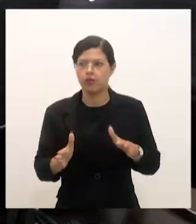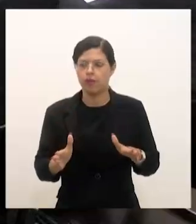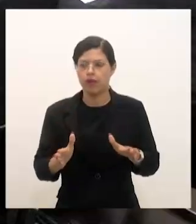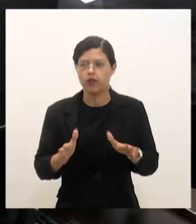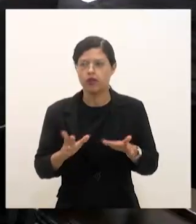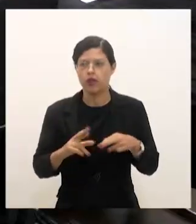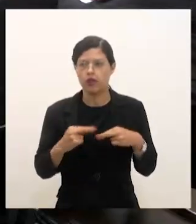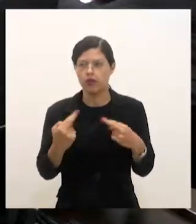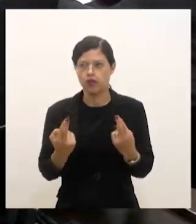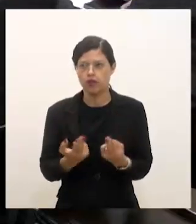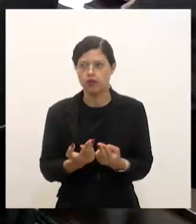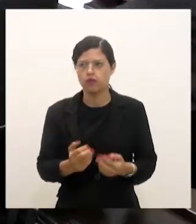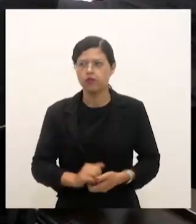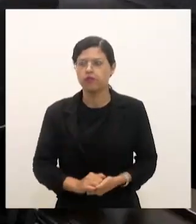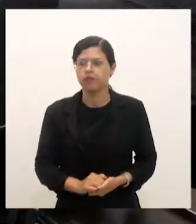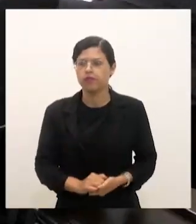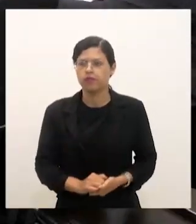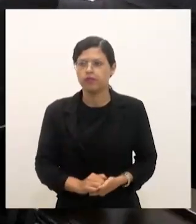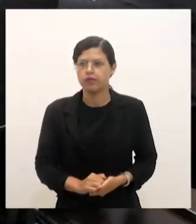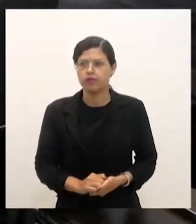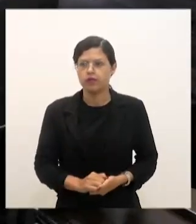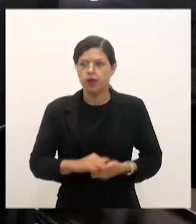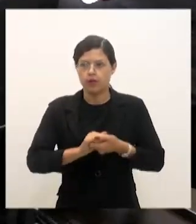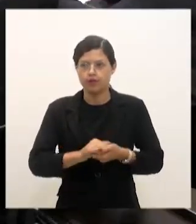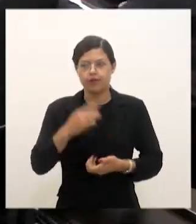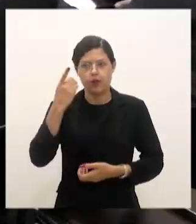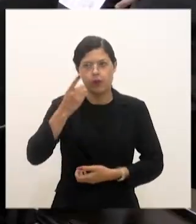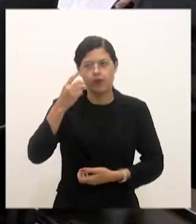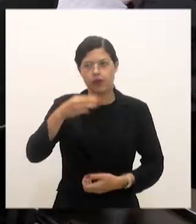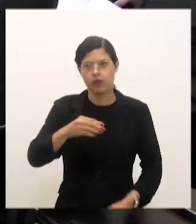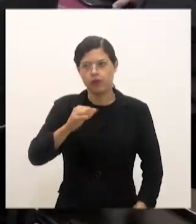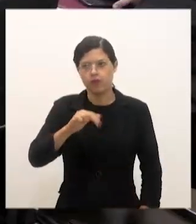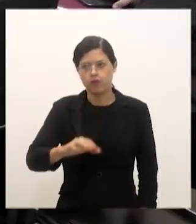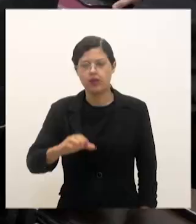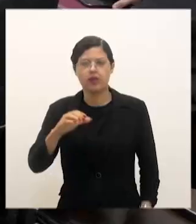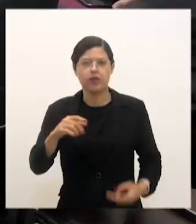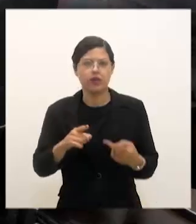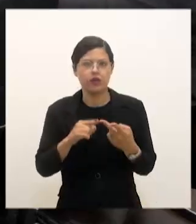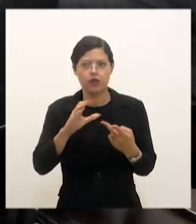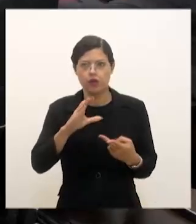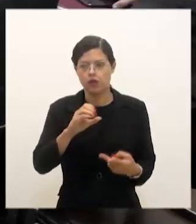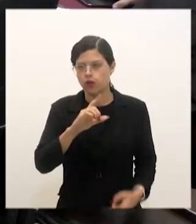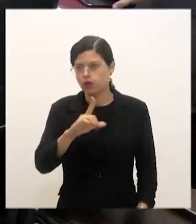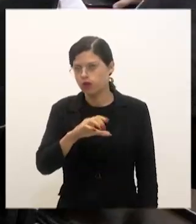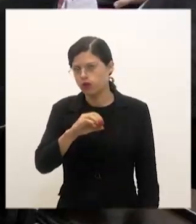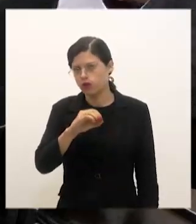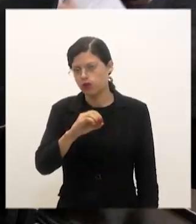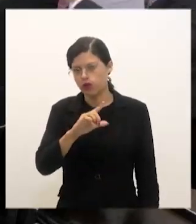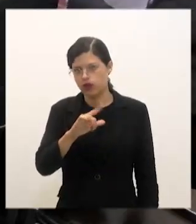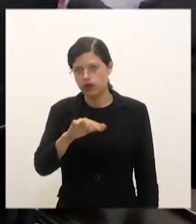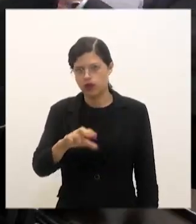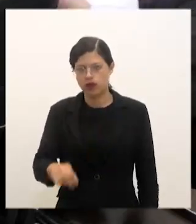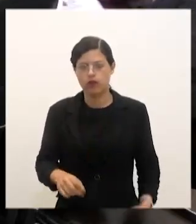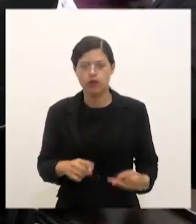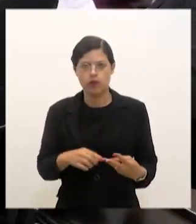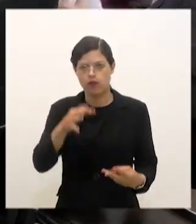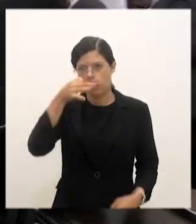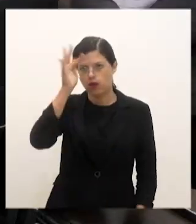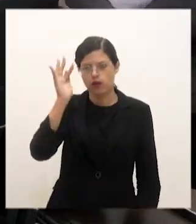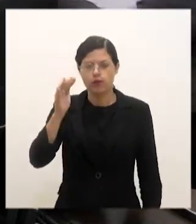trabalhos. Cumprimento os deputados Carlos Mink, Cozzolino, Fred Pacheco,